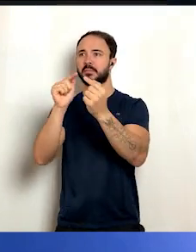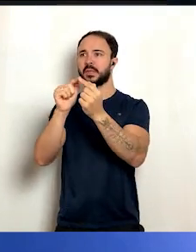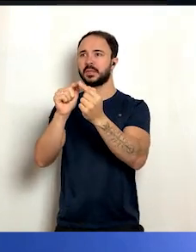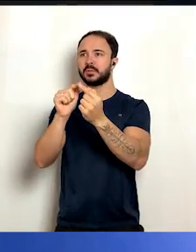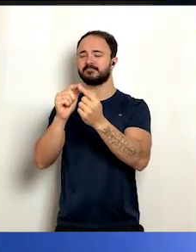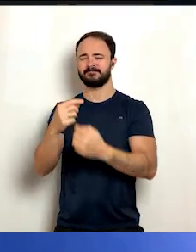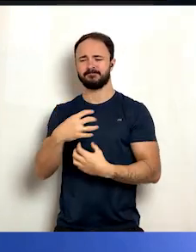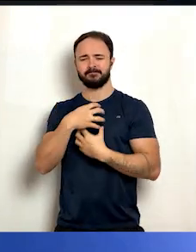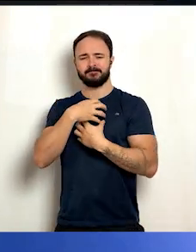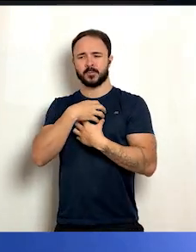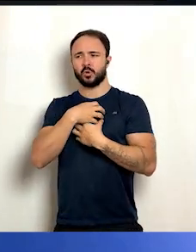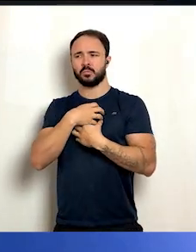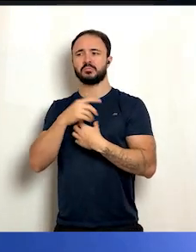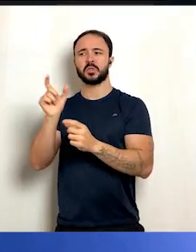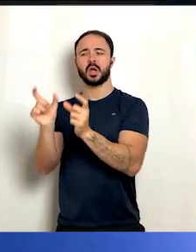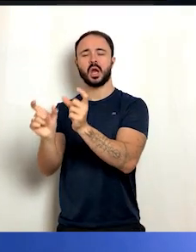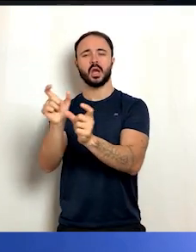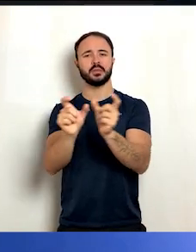do sujeito.